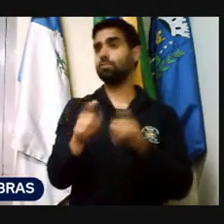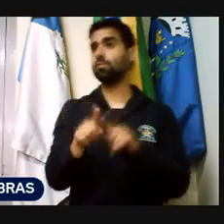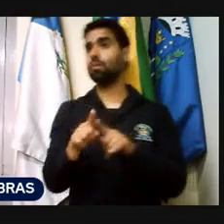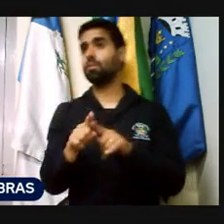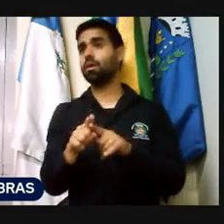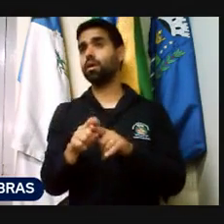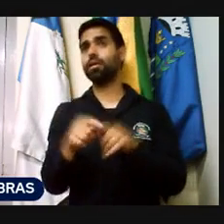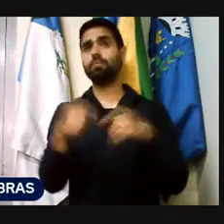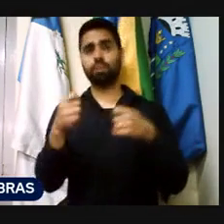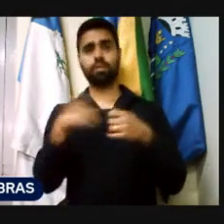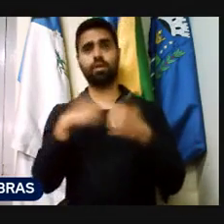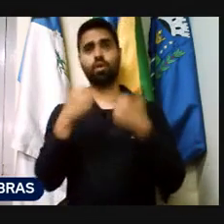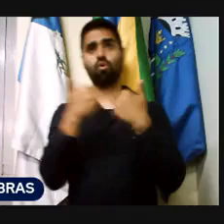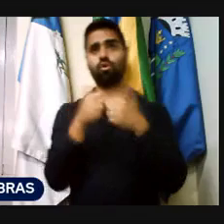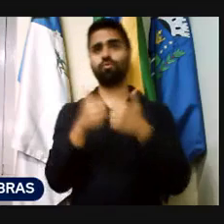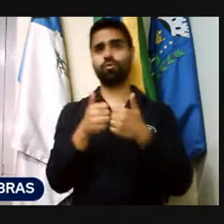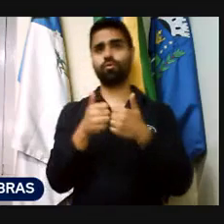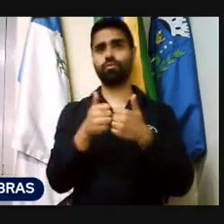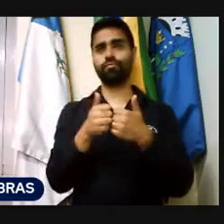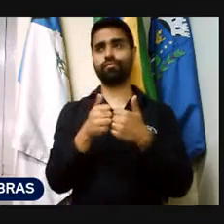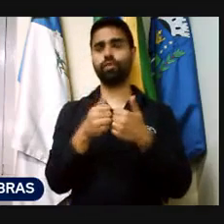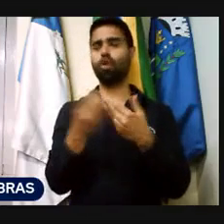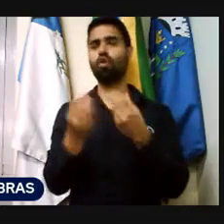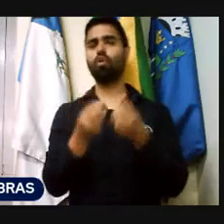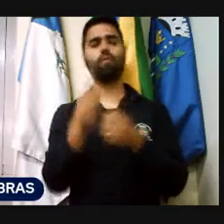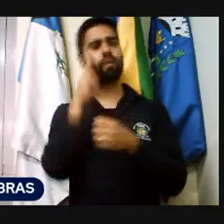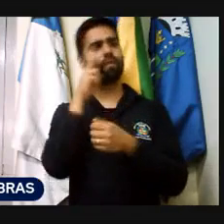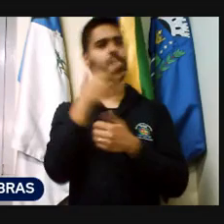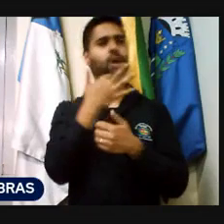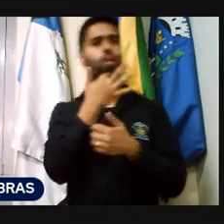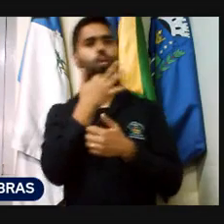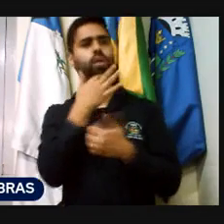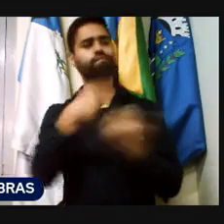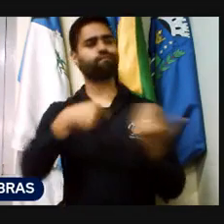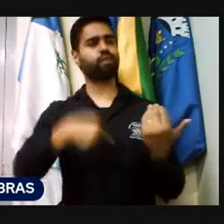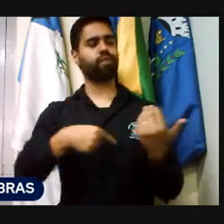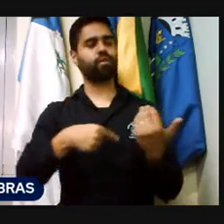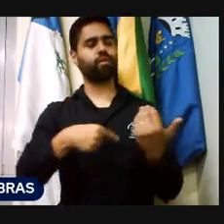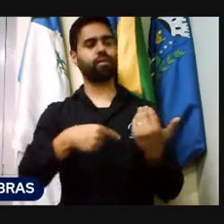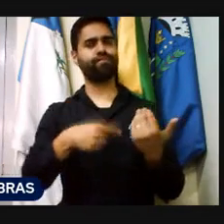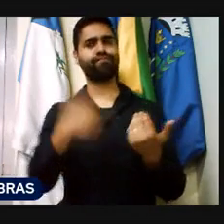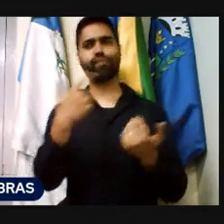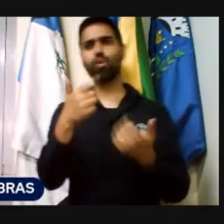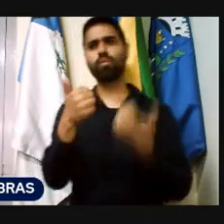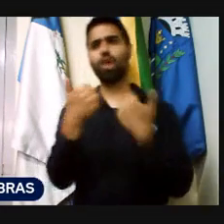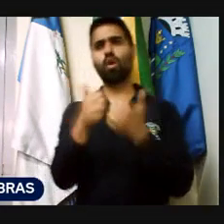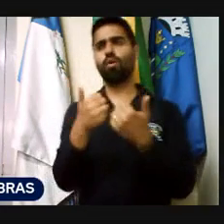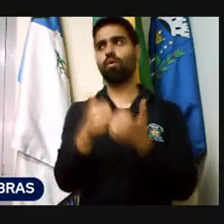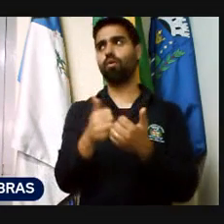cidadão valenciano, que depende do ônibus. Como é que vai visitar a conservatória? Nós não temos ônibus para a